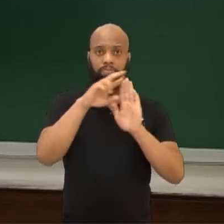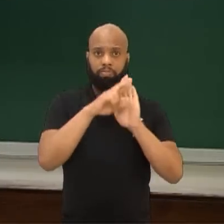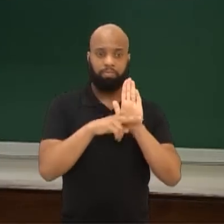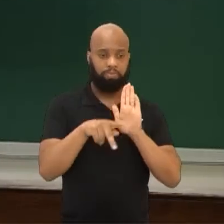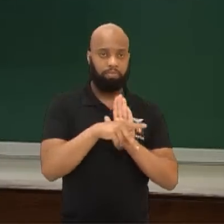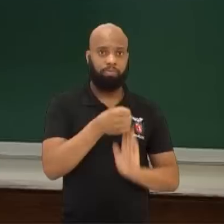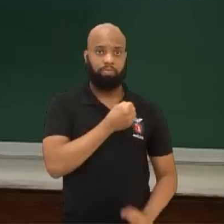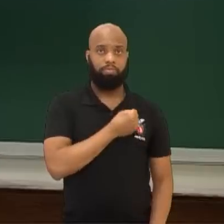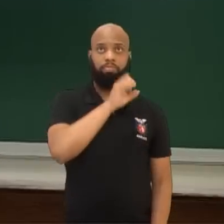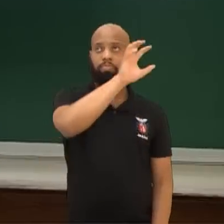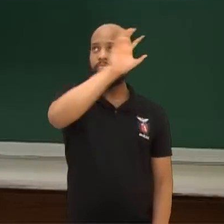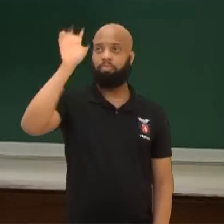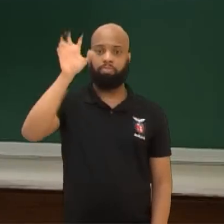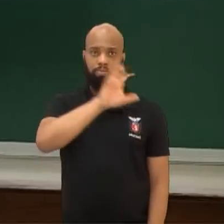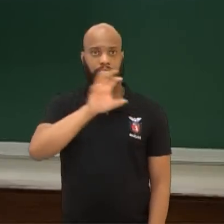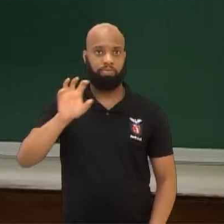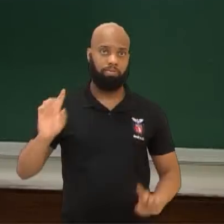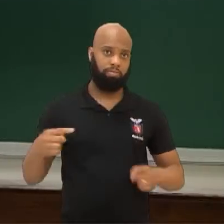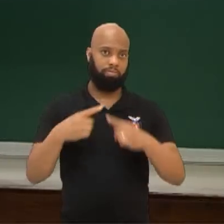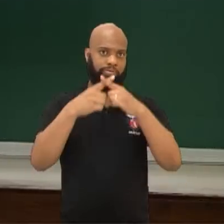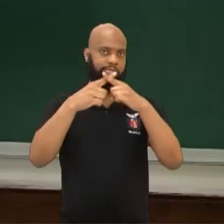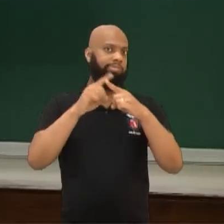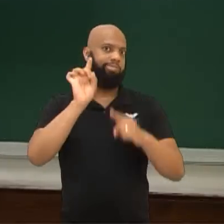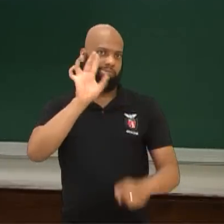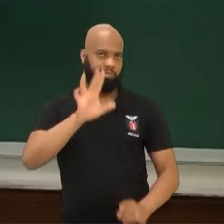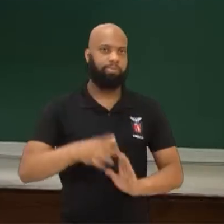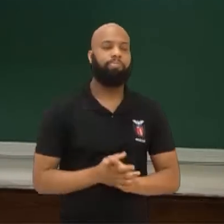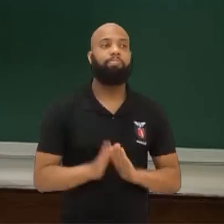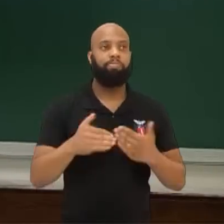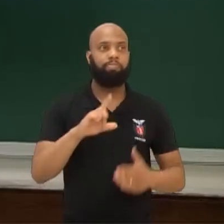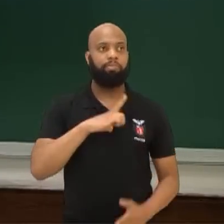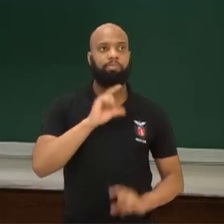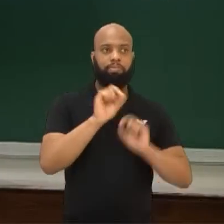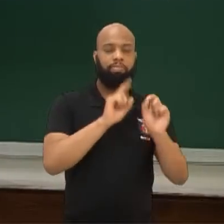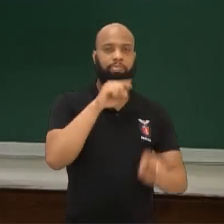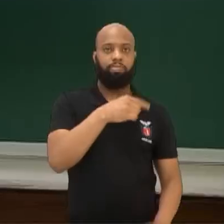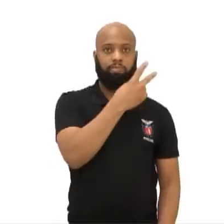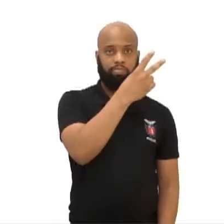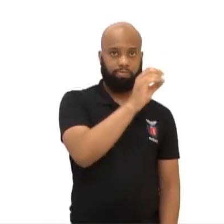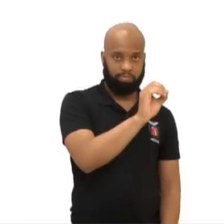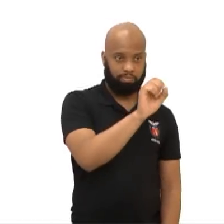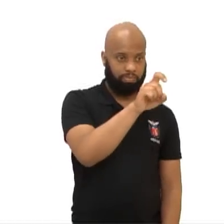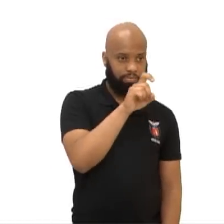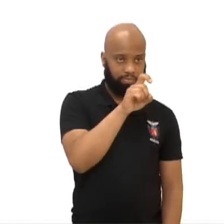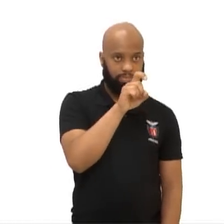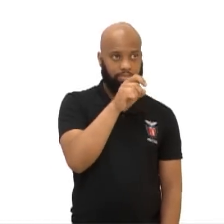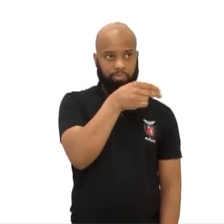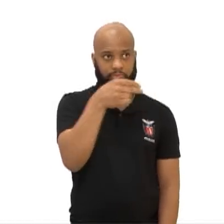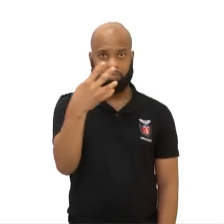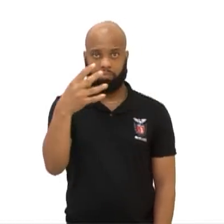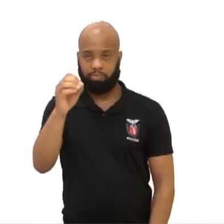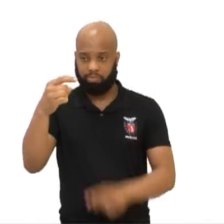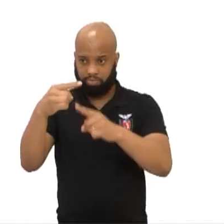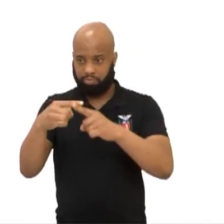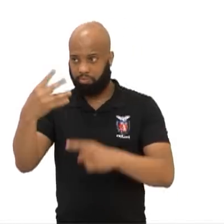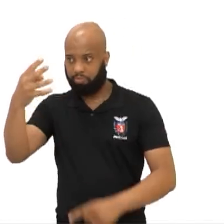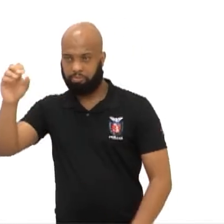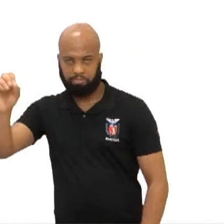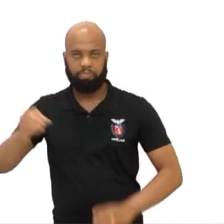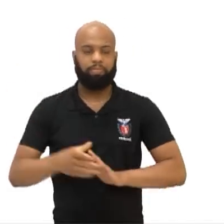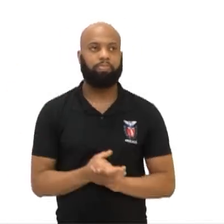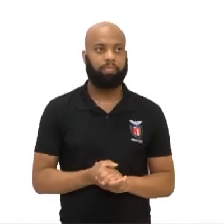3 simples, basta eu multiplicar cruzado. 20x igual a 40 vezes